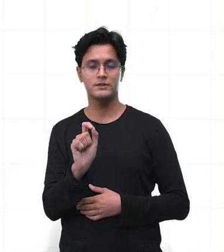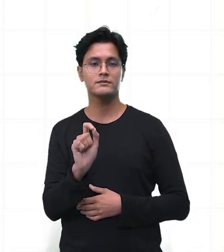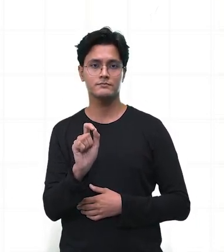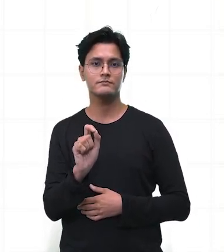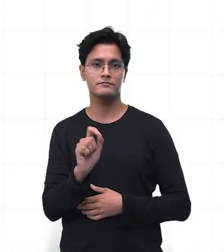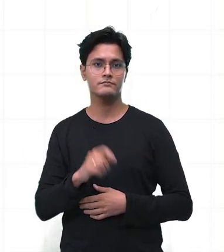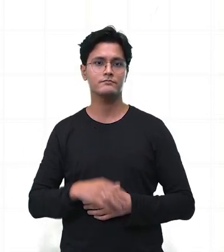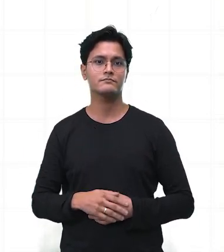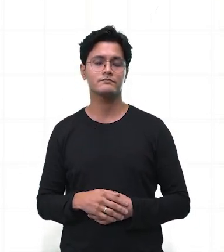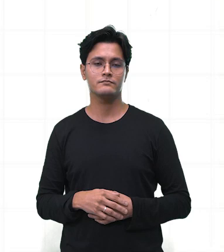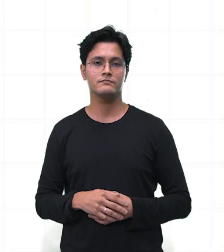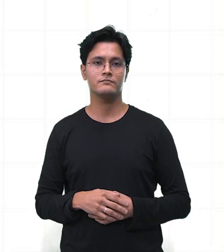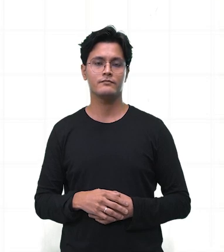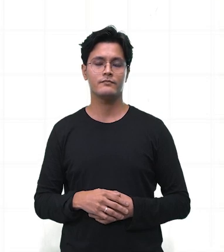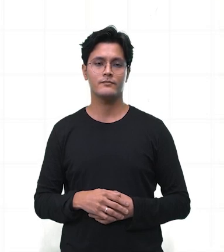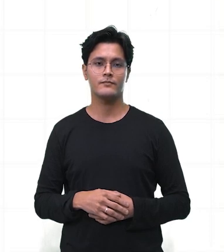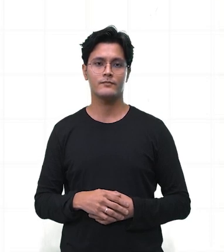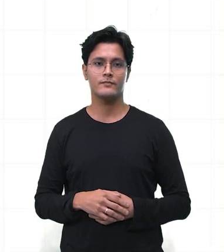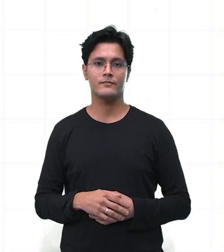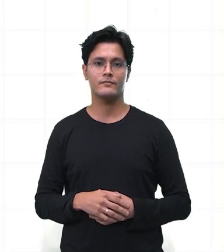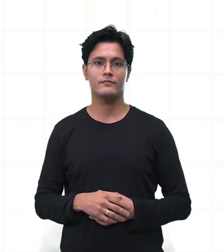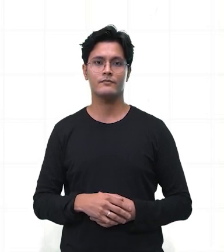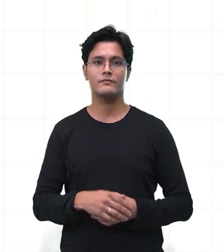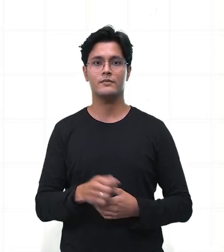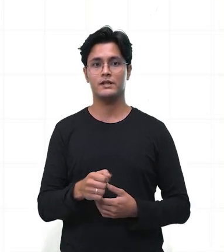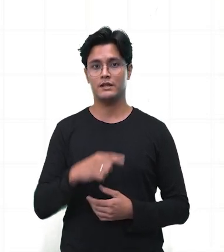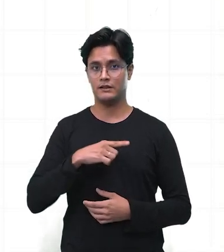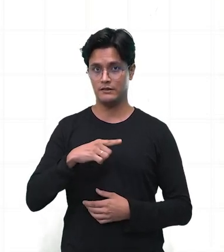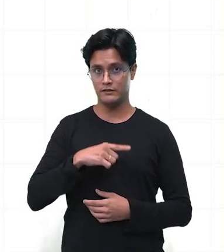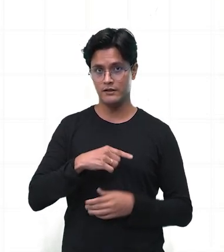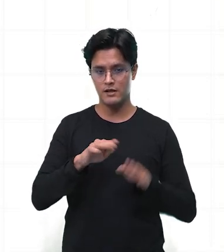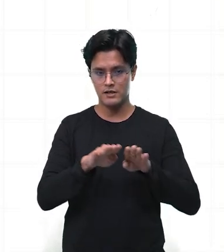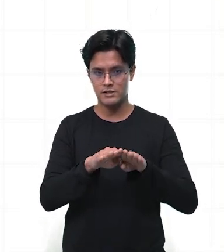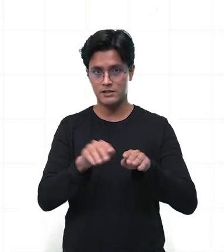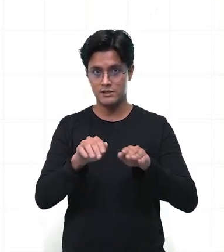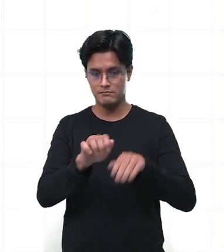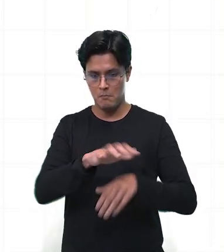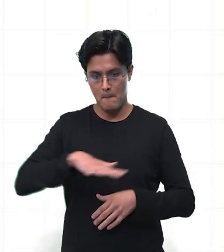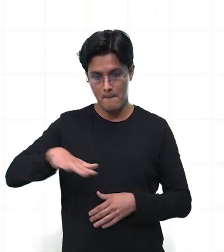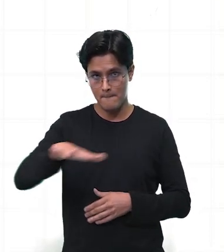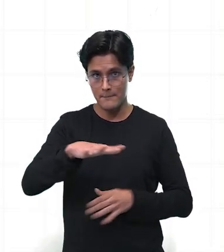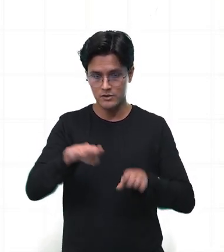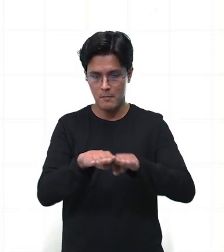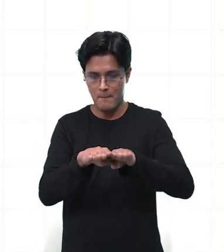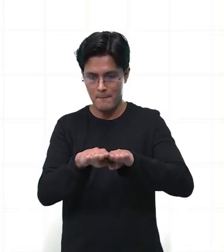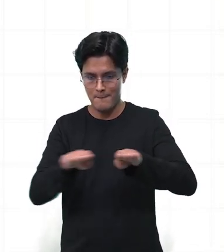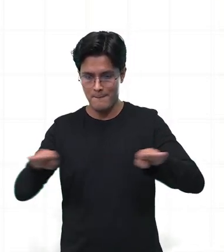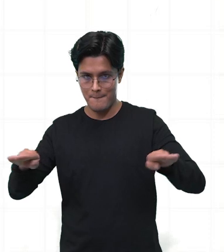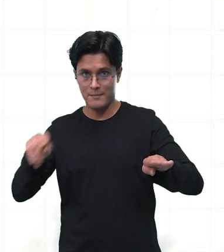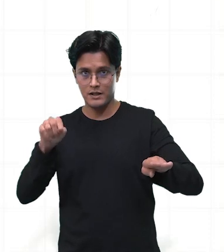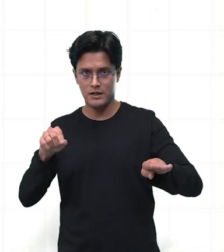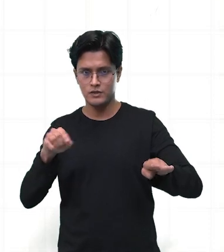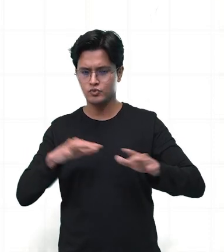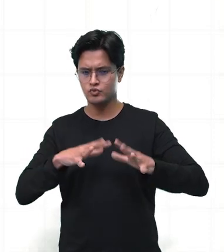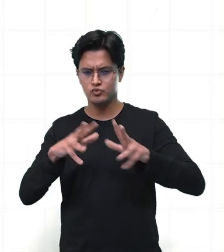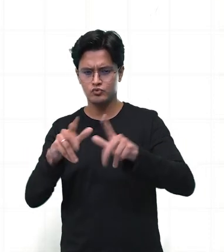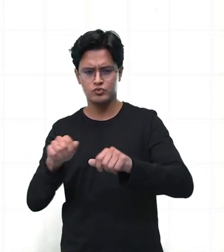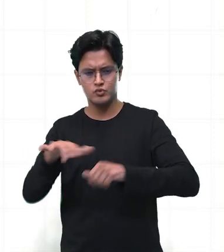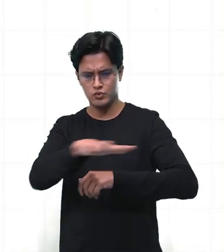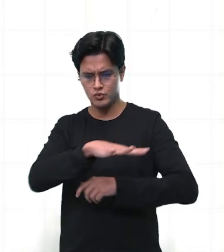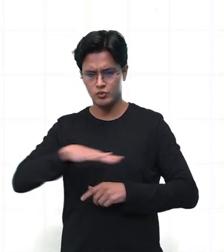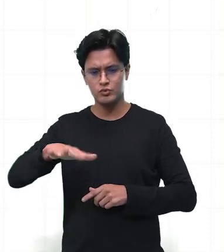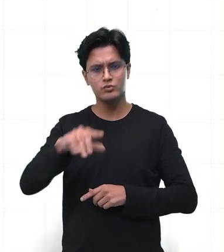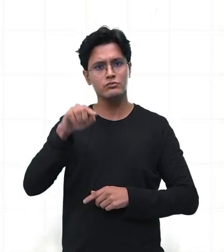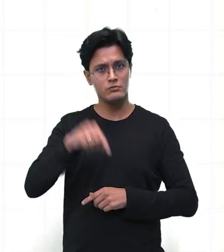aquilo que preenche um espaço plano. Então veja, eu tenho aqui um quadrado, o que vem ser a área desse